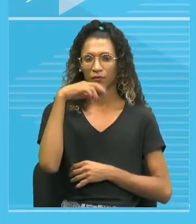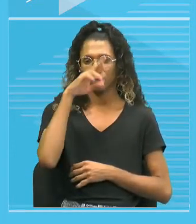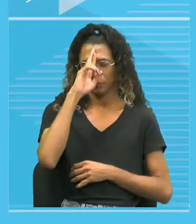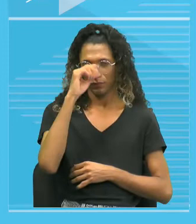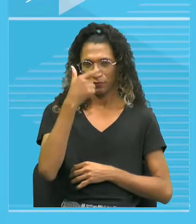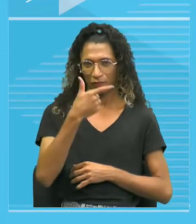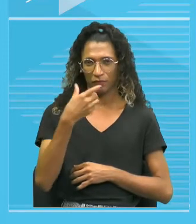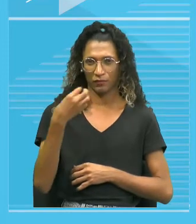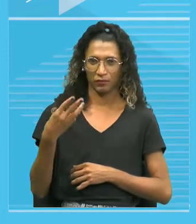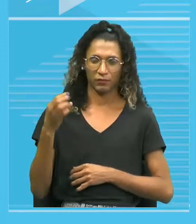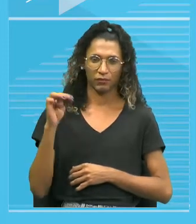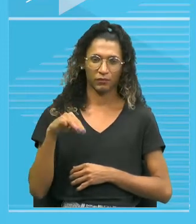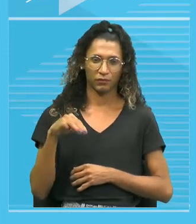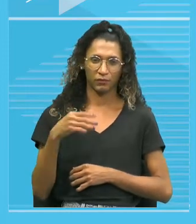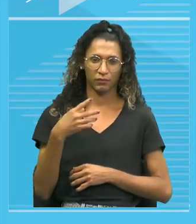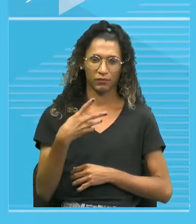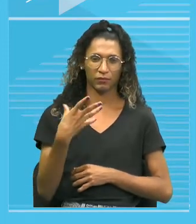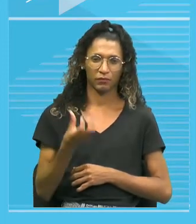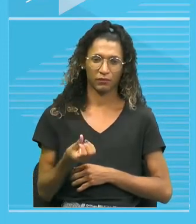45 segundos.